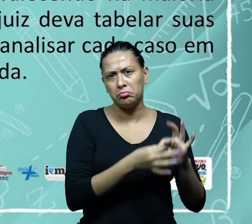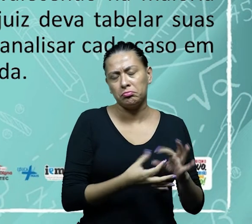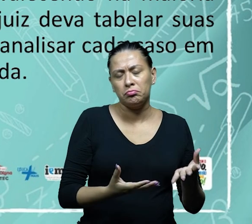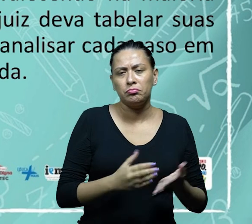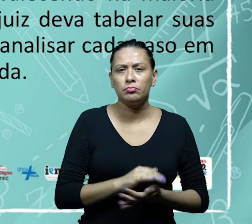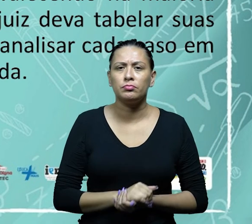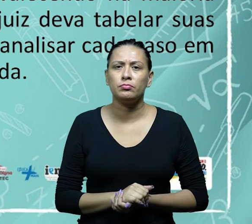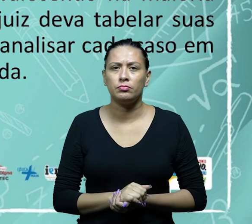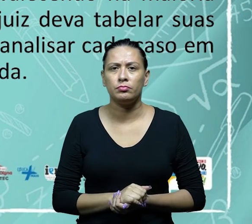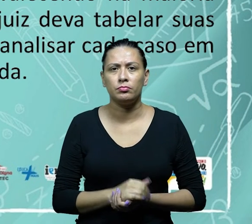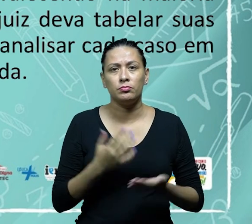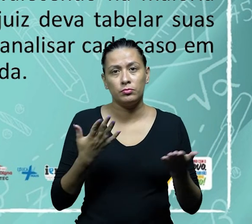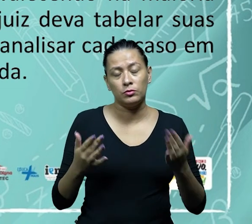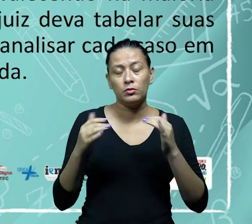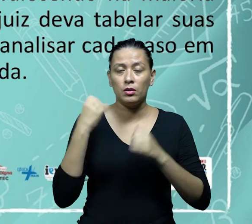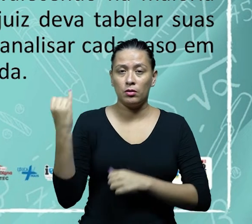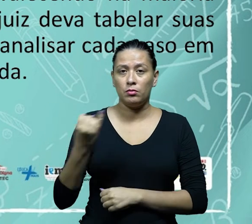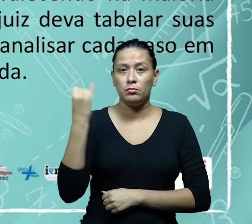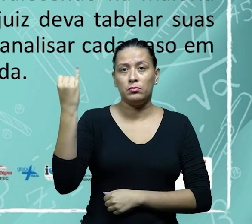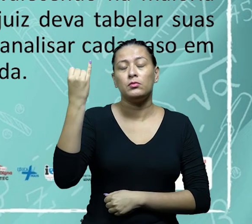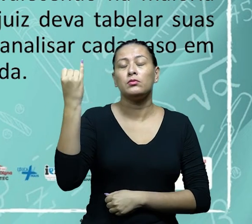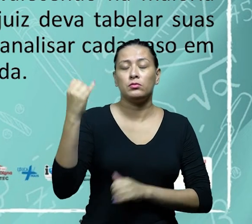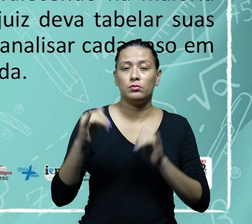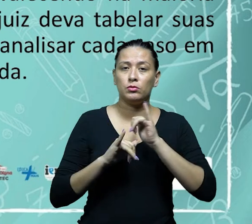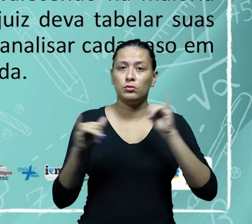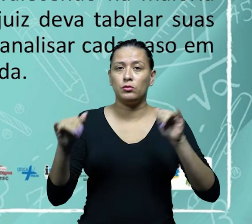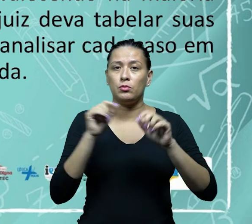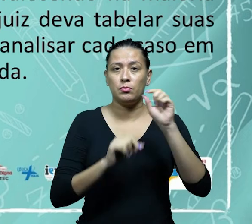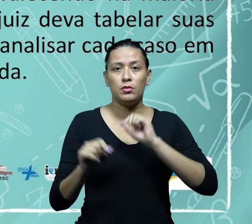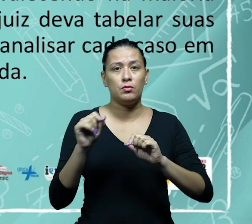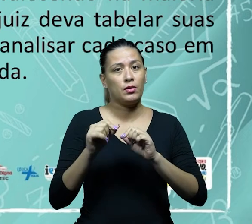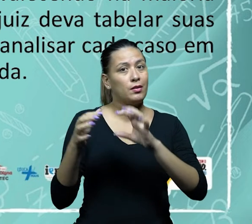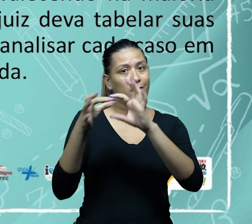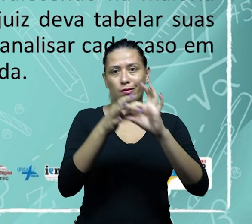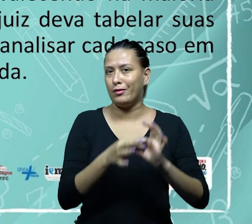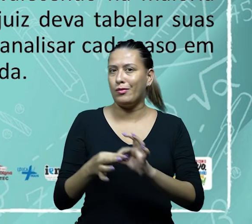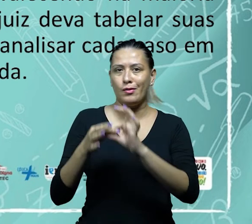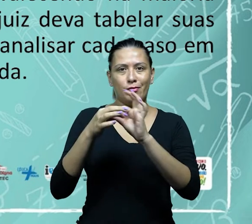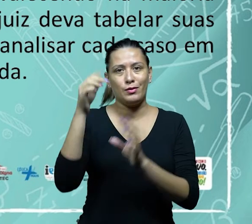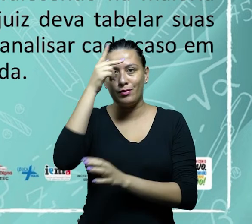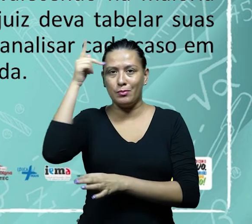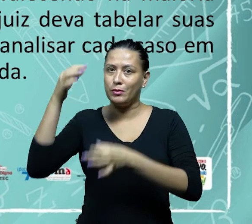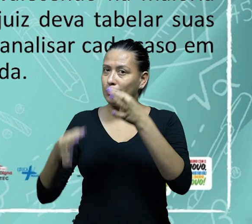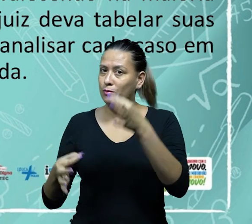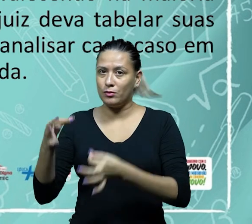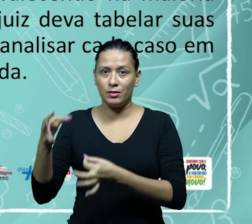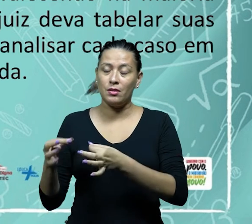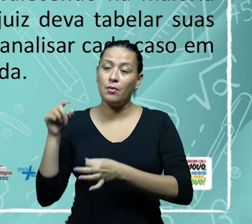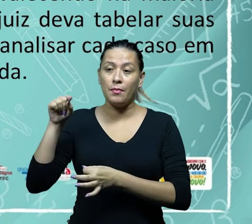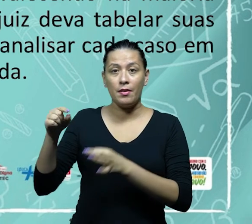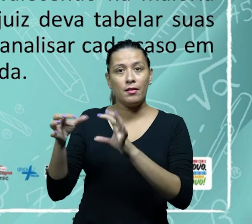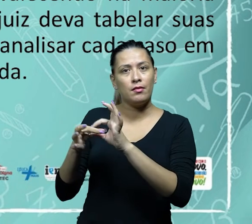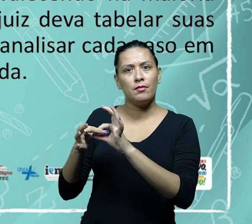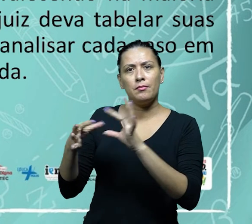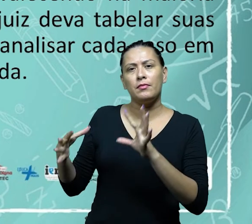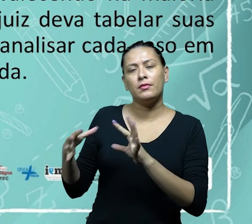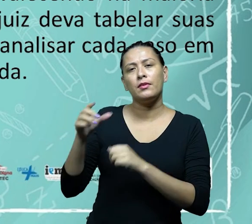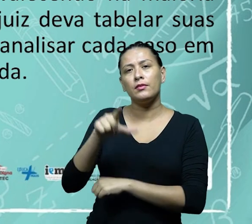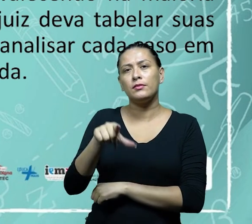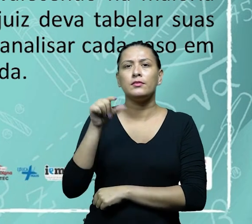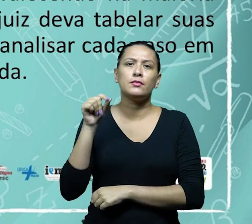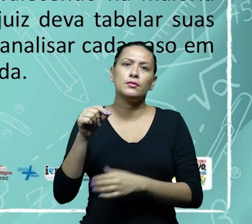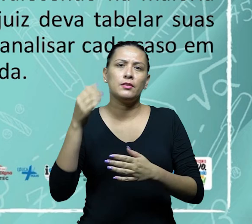do direito a jurisprudência é o conjunto de reiteradas decisões né nos tribunais sobre determinado débito